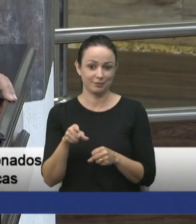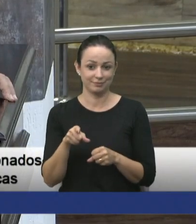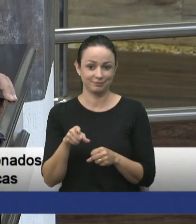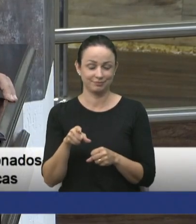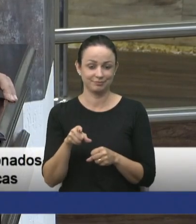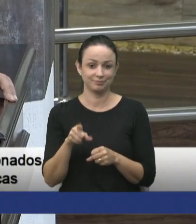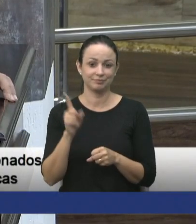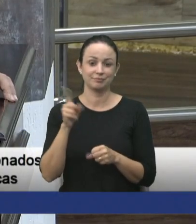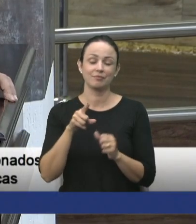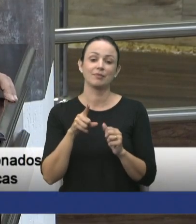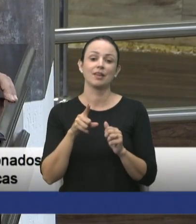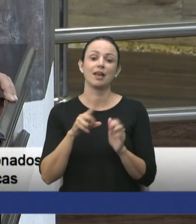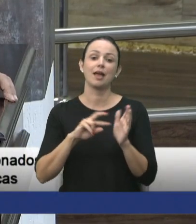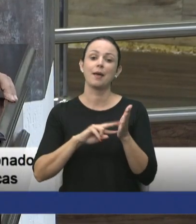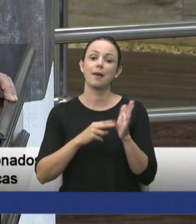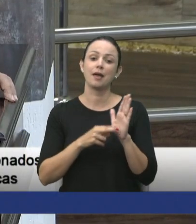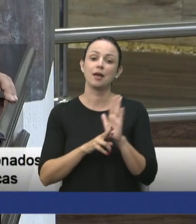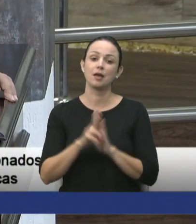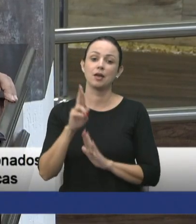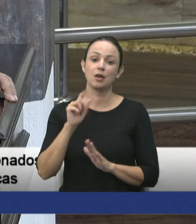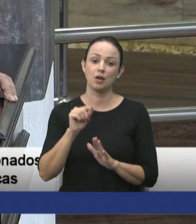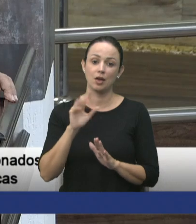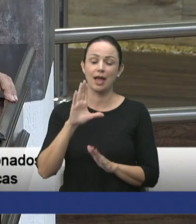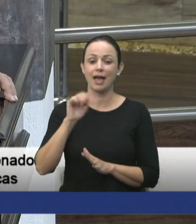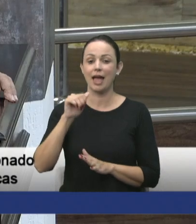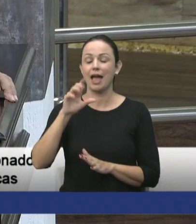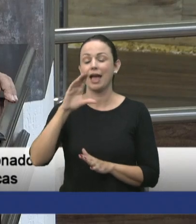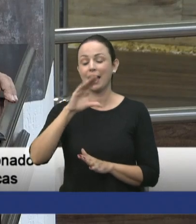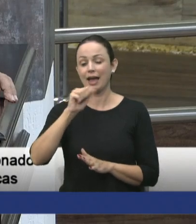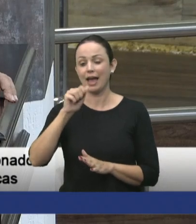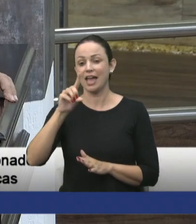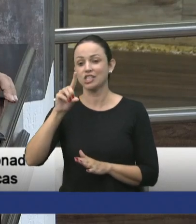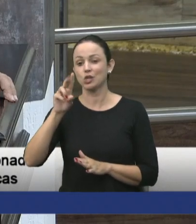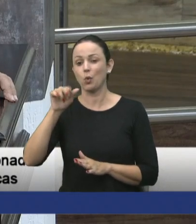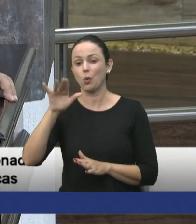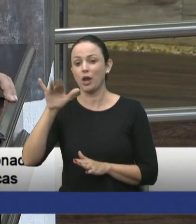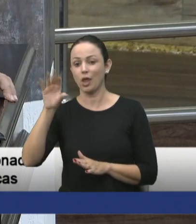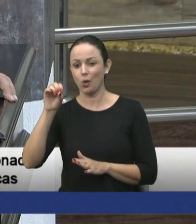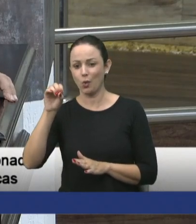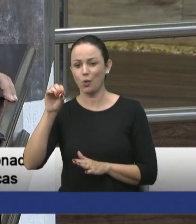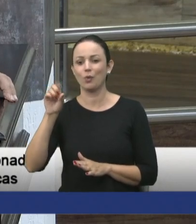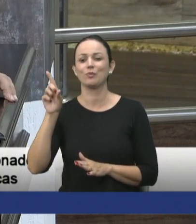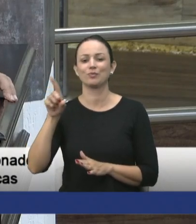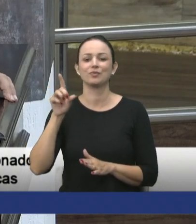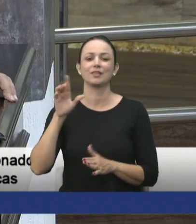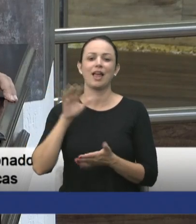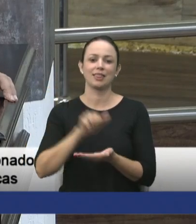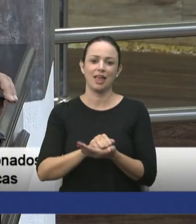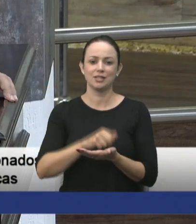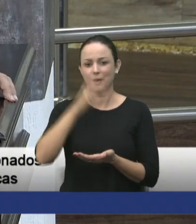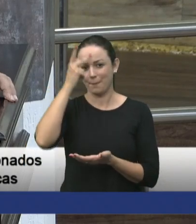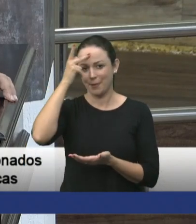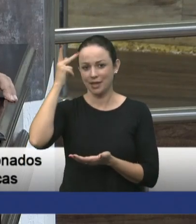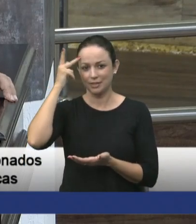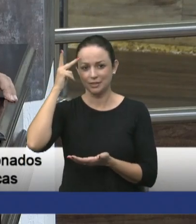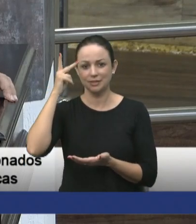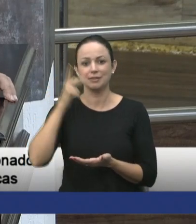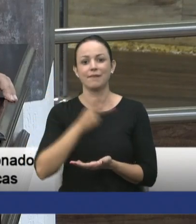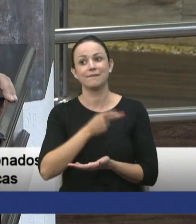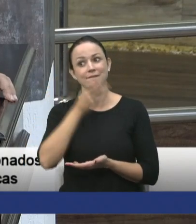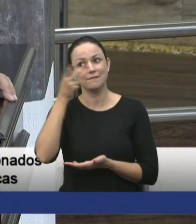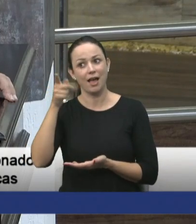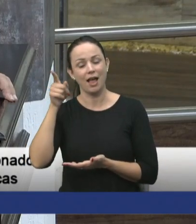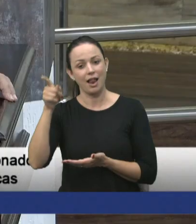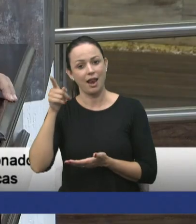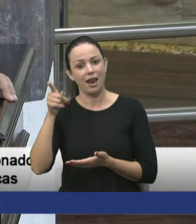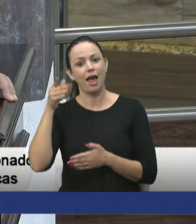ele representa dados do CAD único, significa daquelas pessoas que comparecem lá no Cade